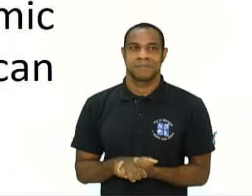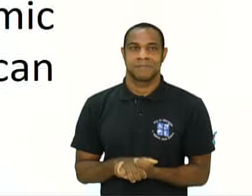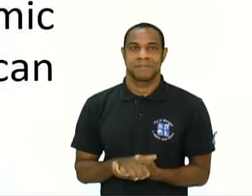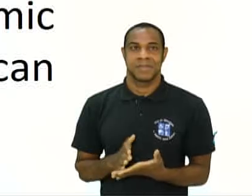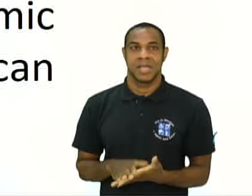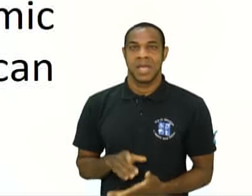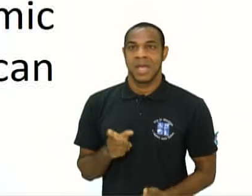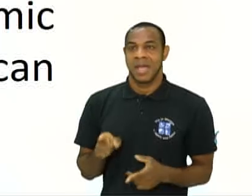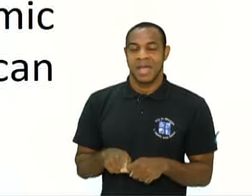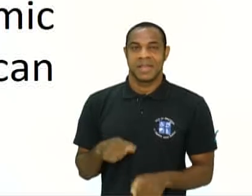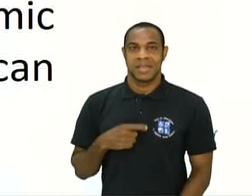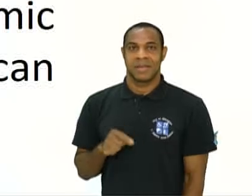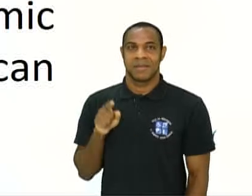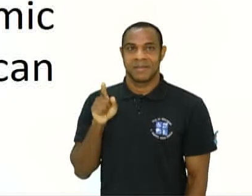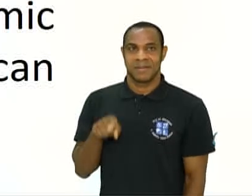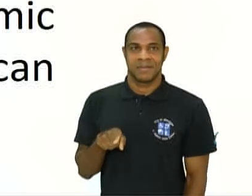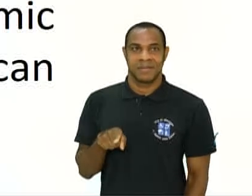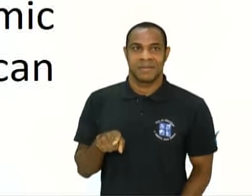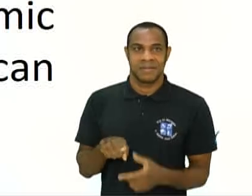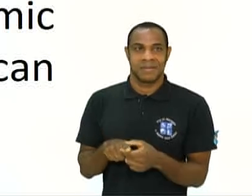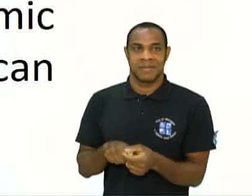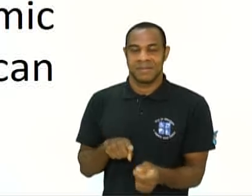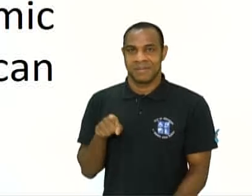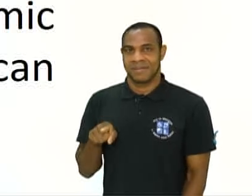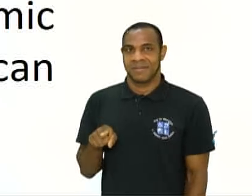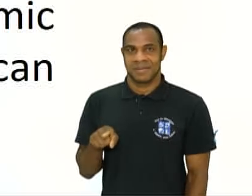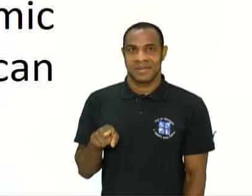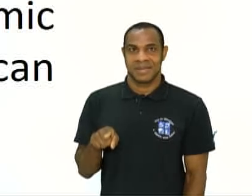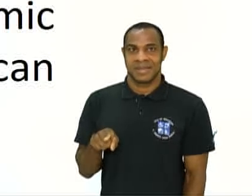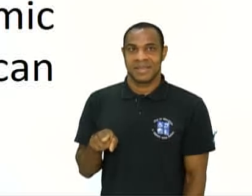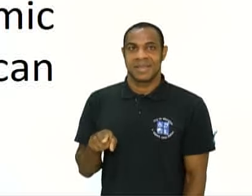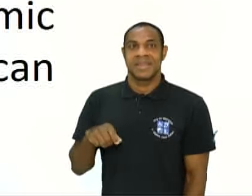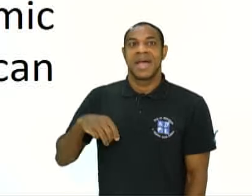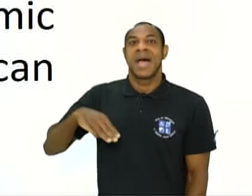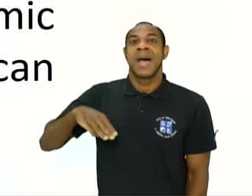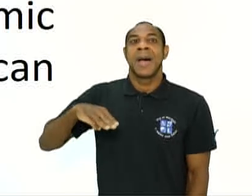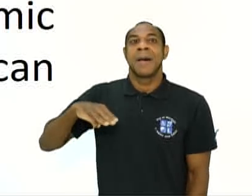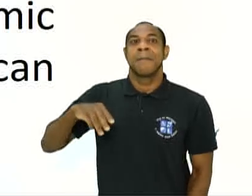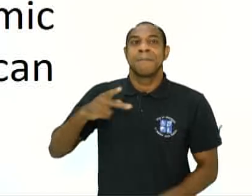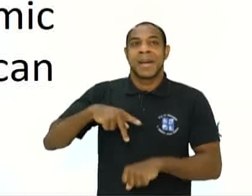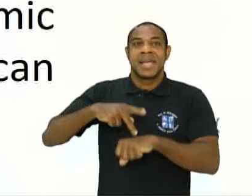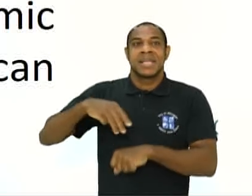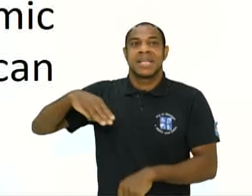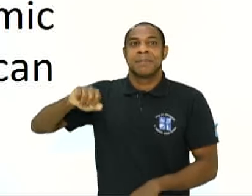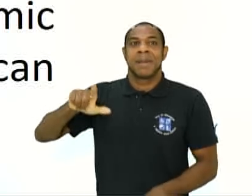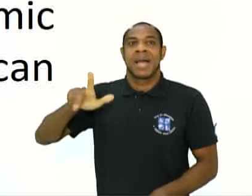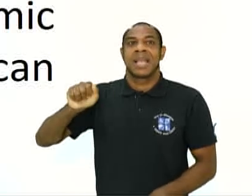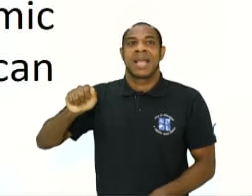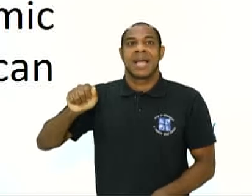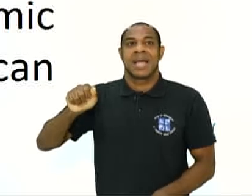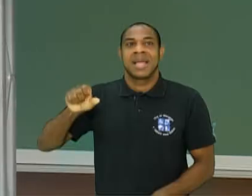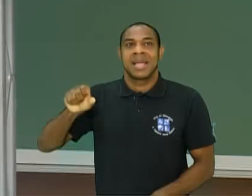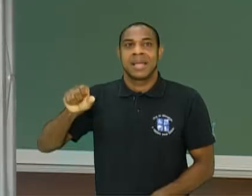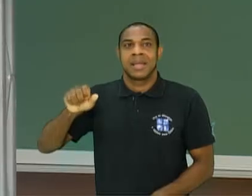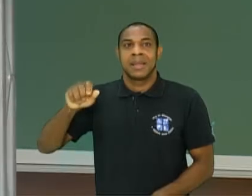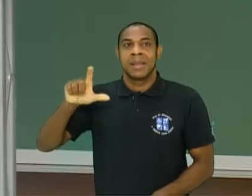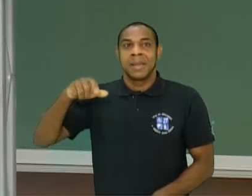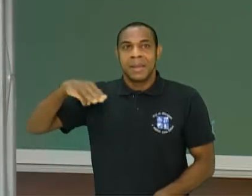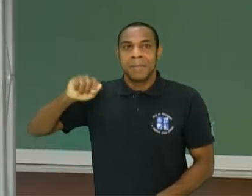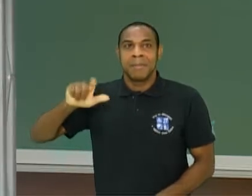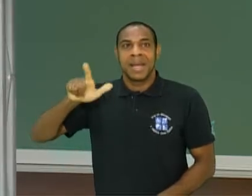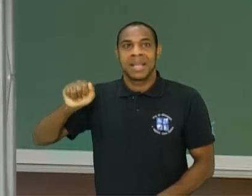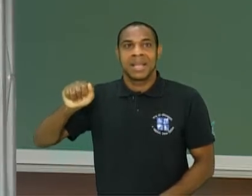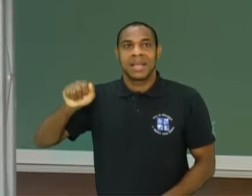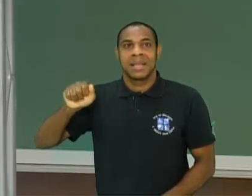dedo indicador. Então, lá na Malásia é tabu. Tabu é uma coisa que não é muito aceita pela sociedade,